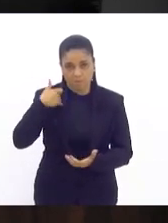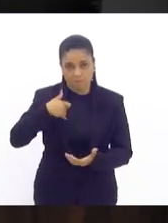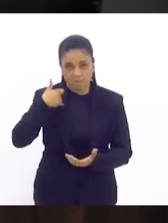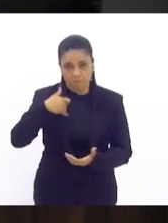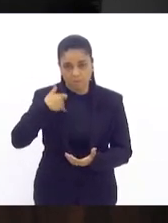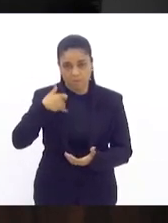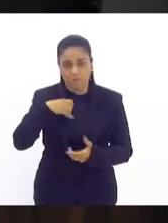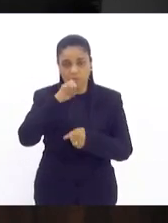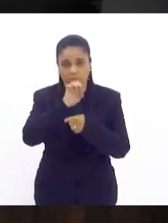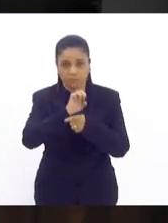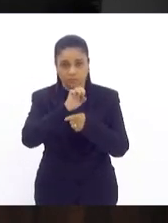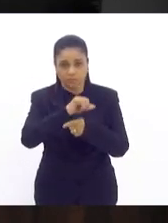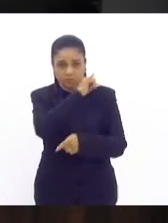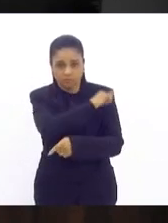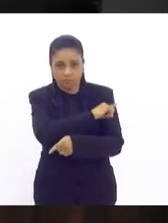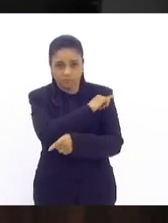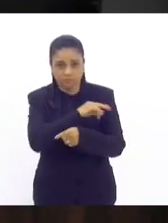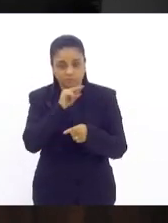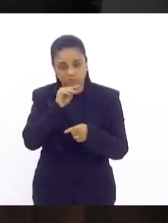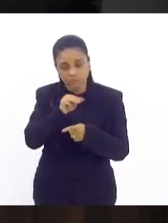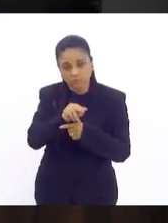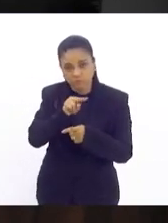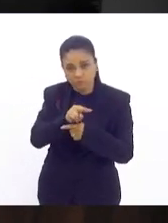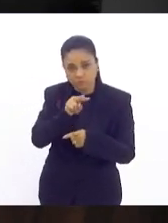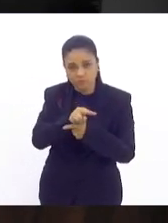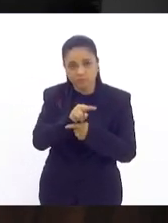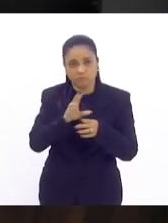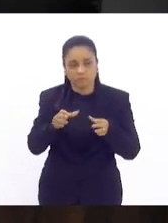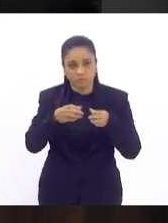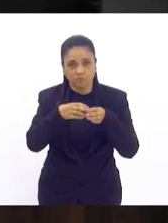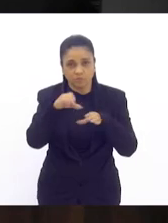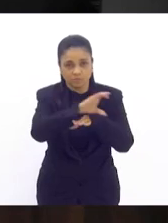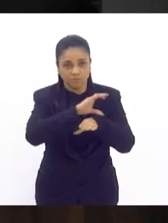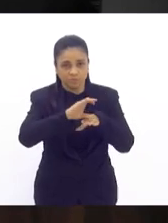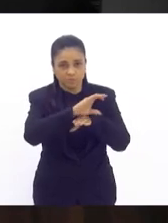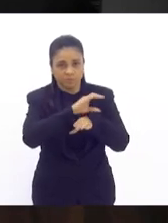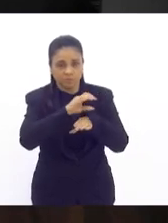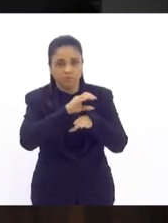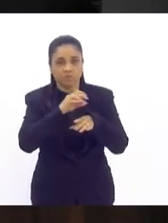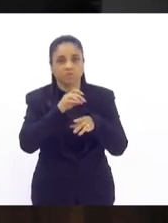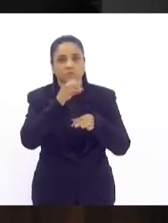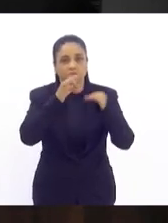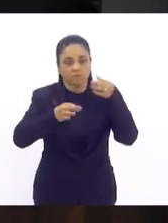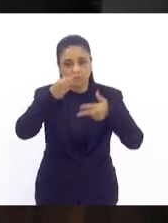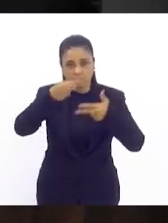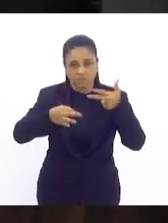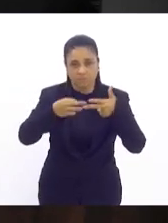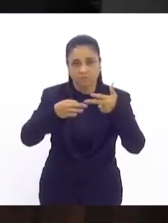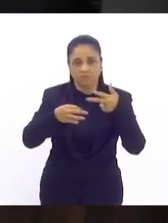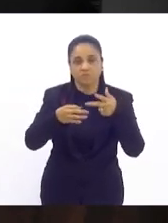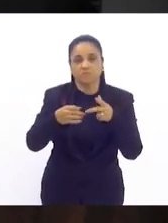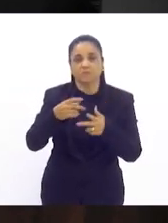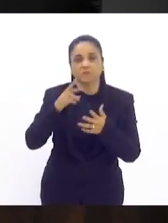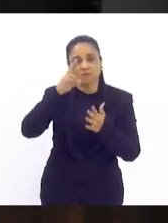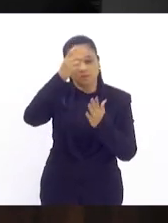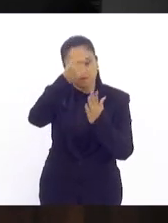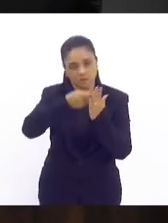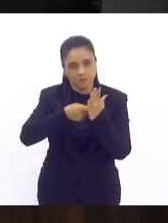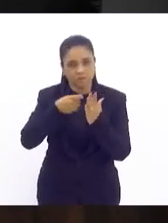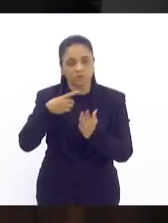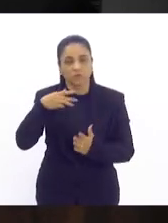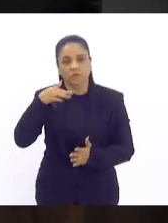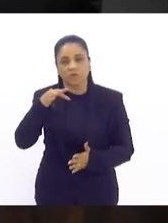e da outras providências parecida comissão de indicações legislativas favorável relator Deputado Felipe